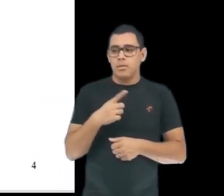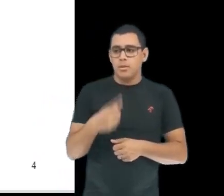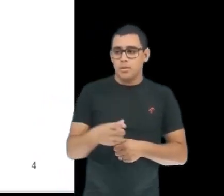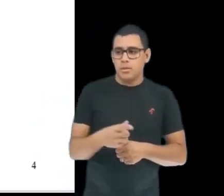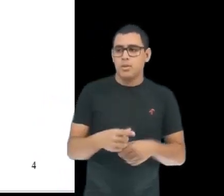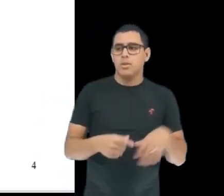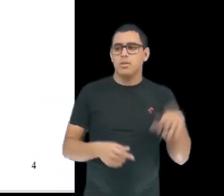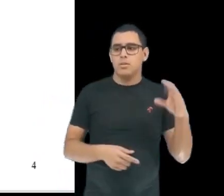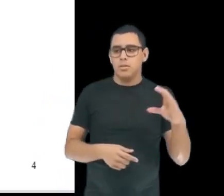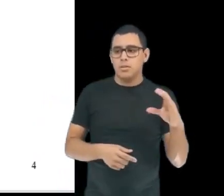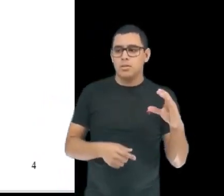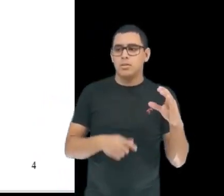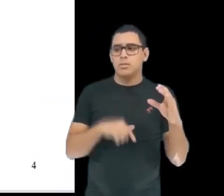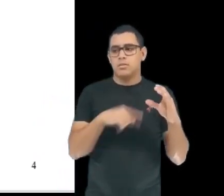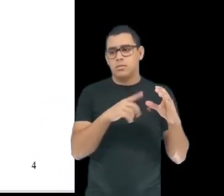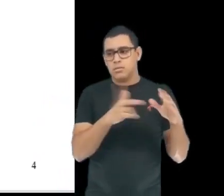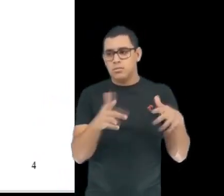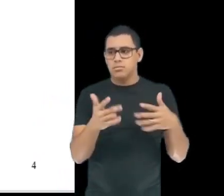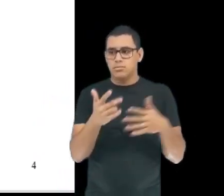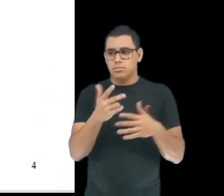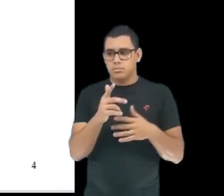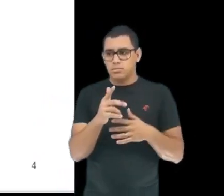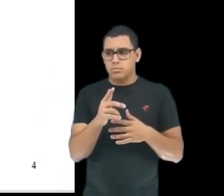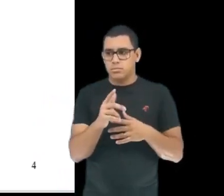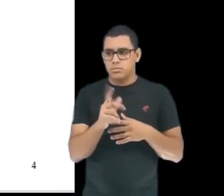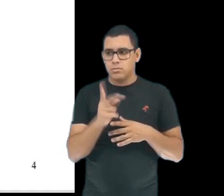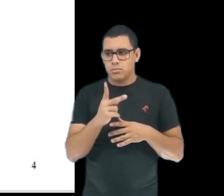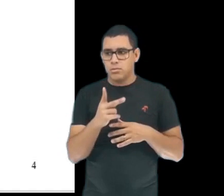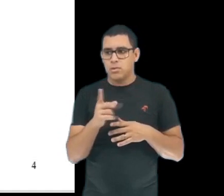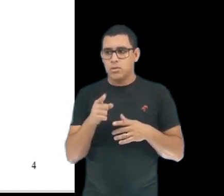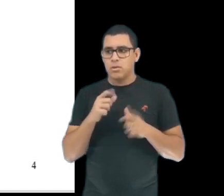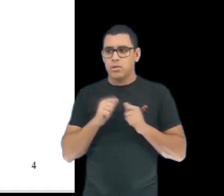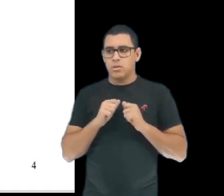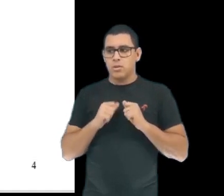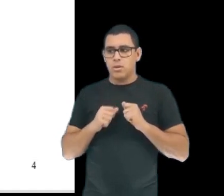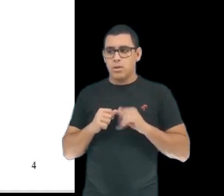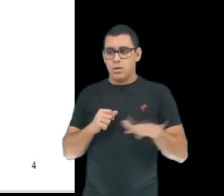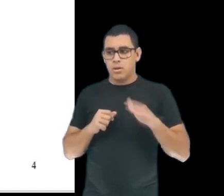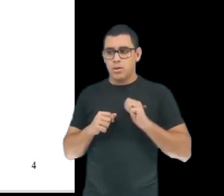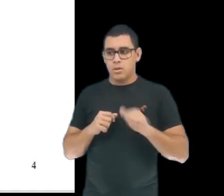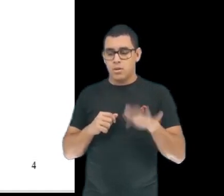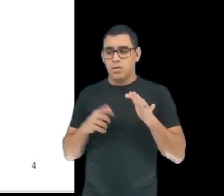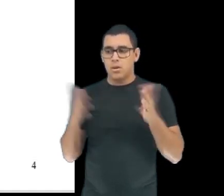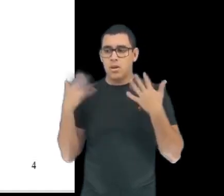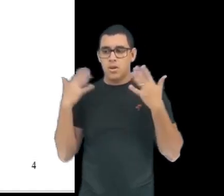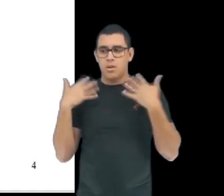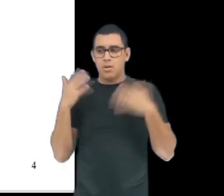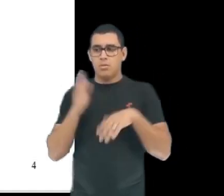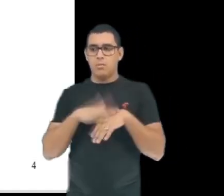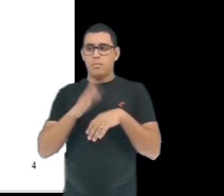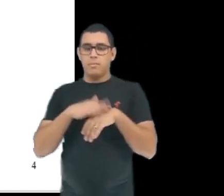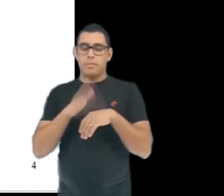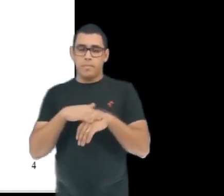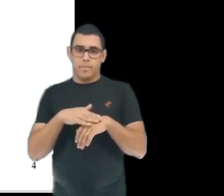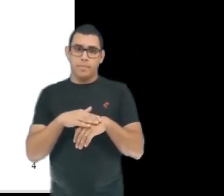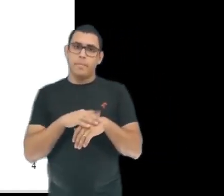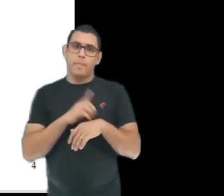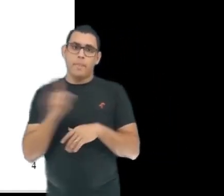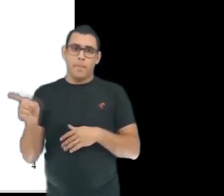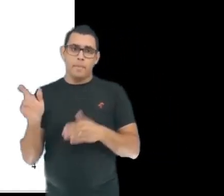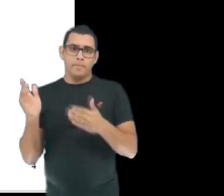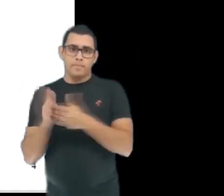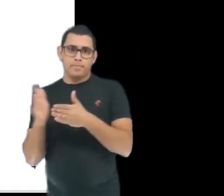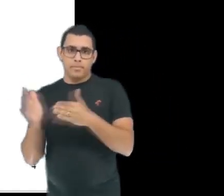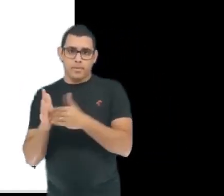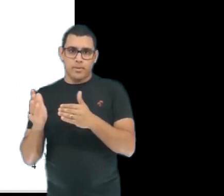de cada, né? Produzindo também 1 mol de gás carbônico, liberando calor, mais calor. Porque toda vez